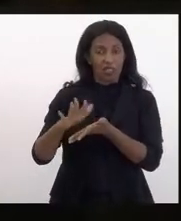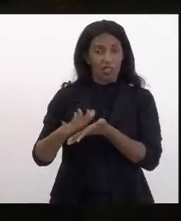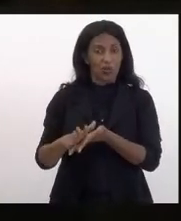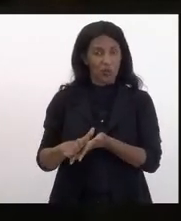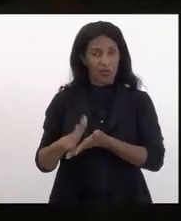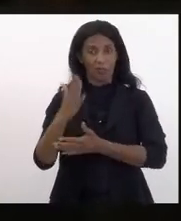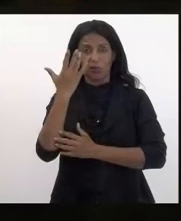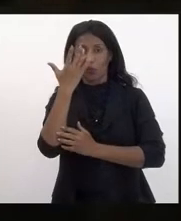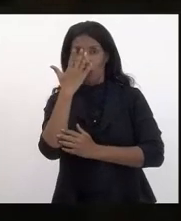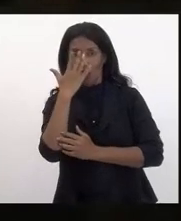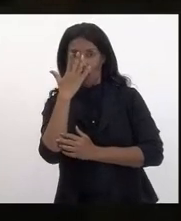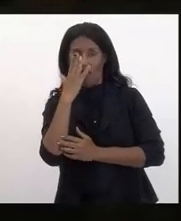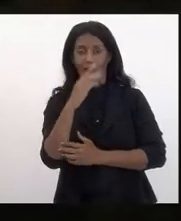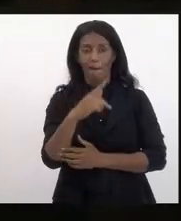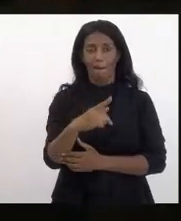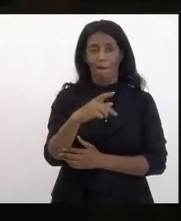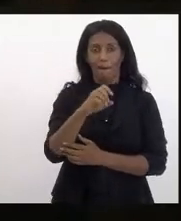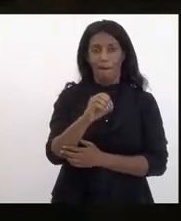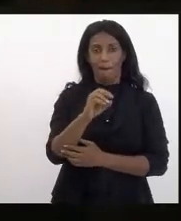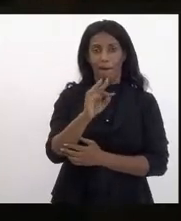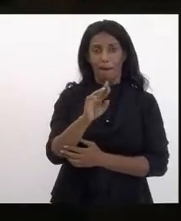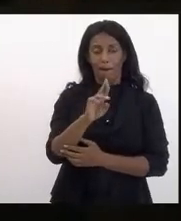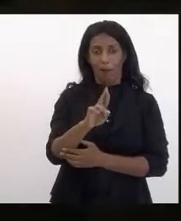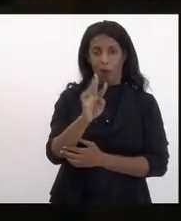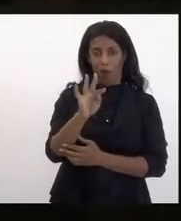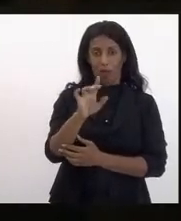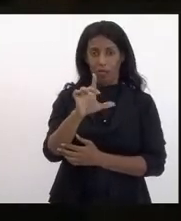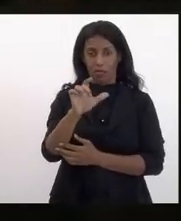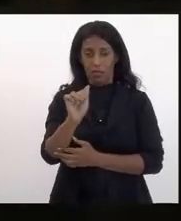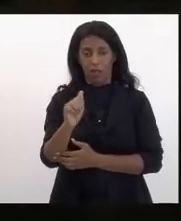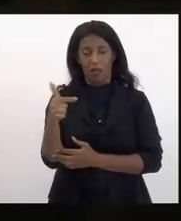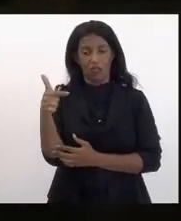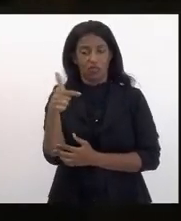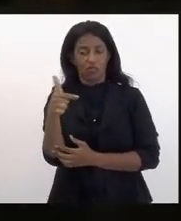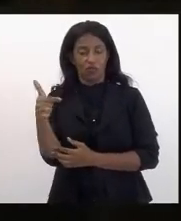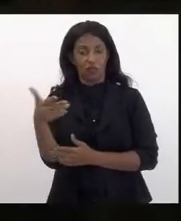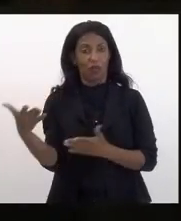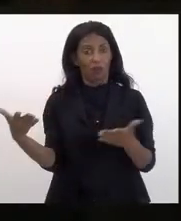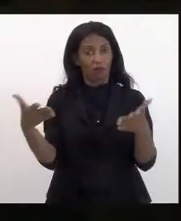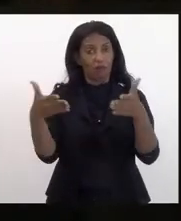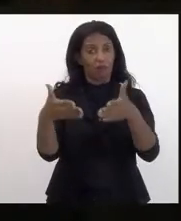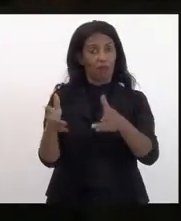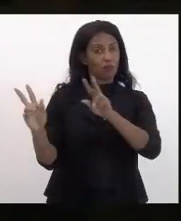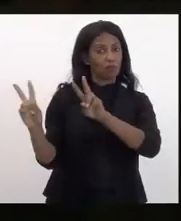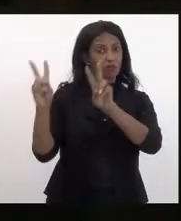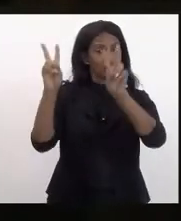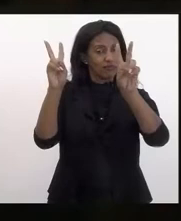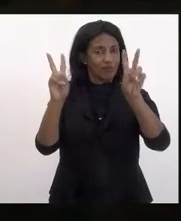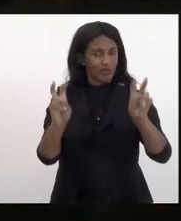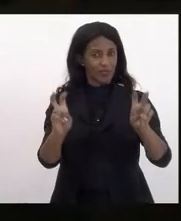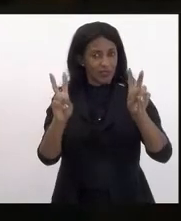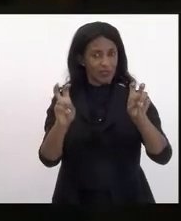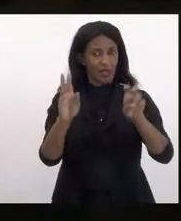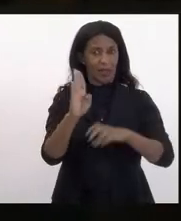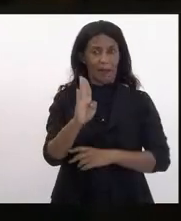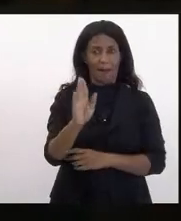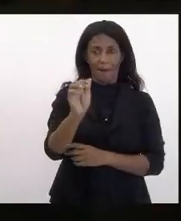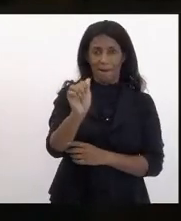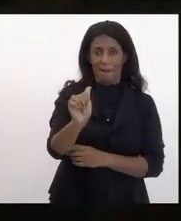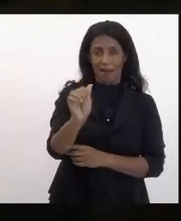enredo da Portela para 2022 é exatamente com o tema